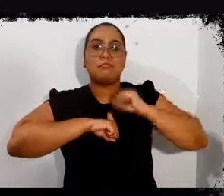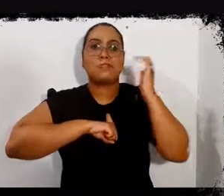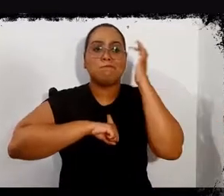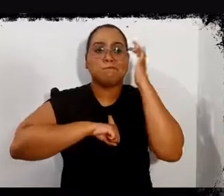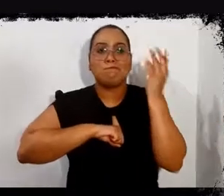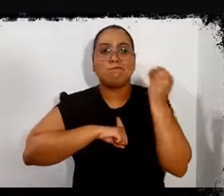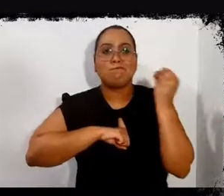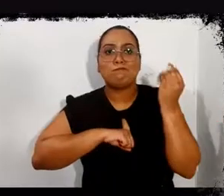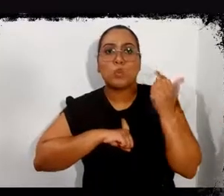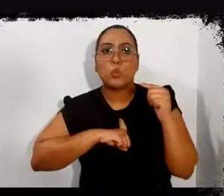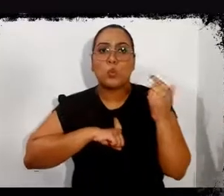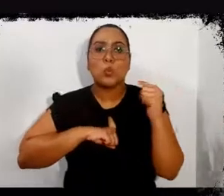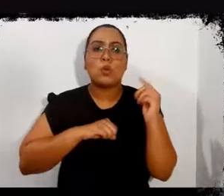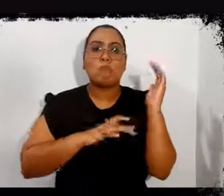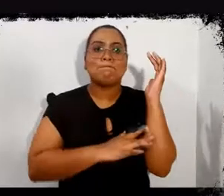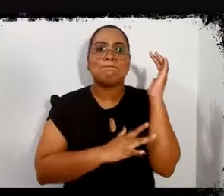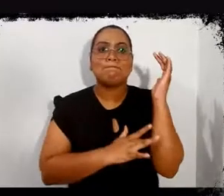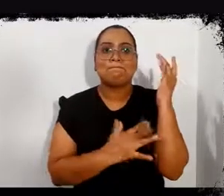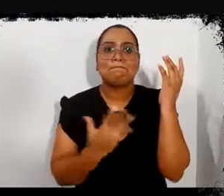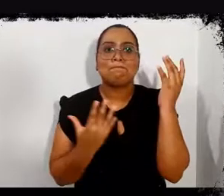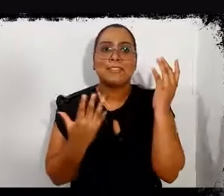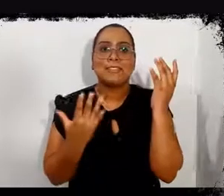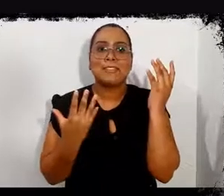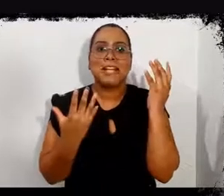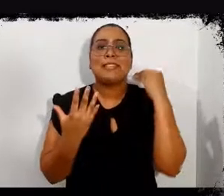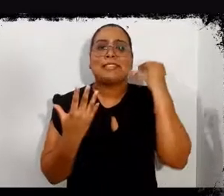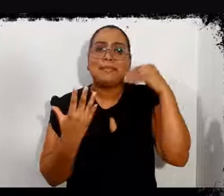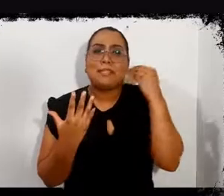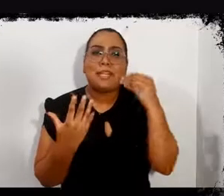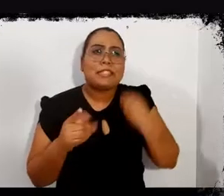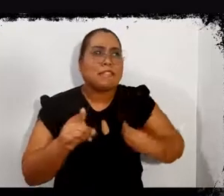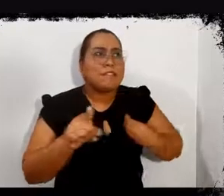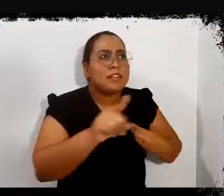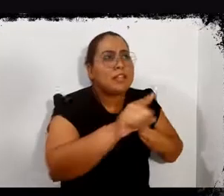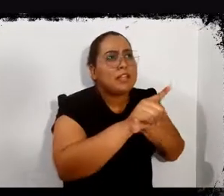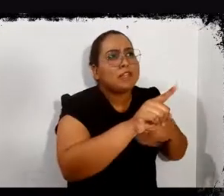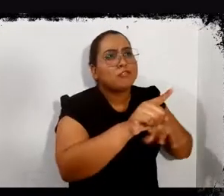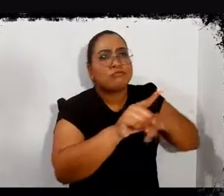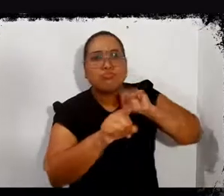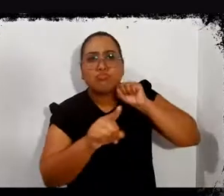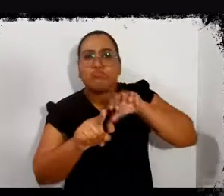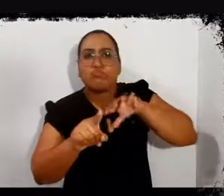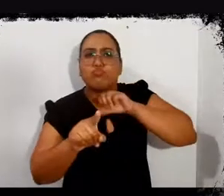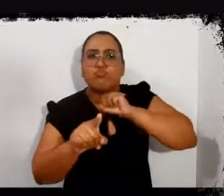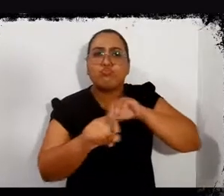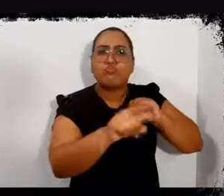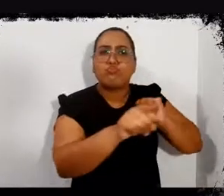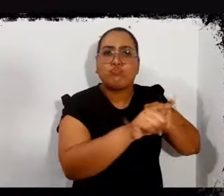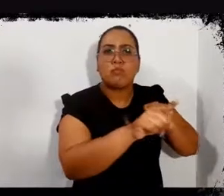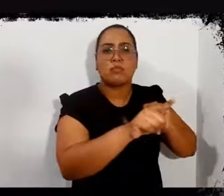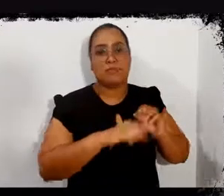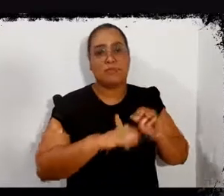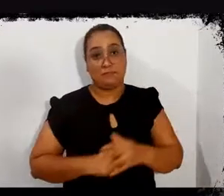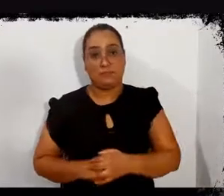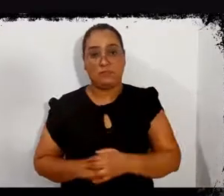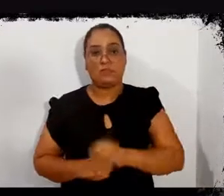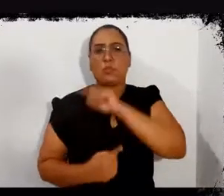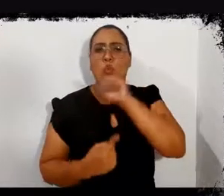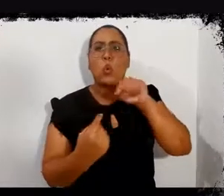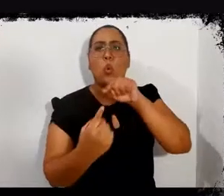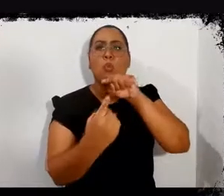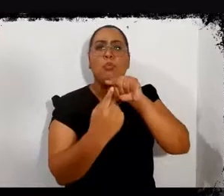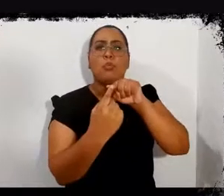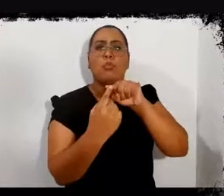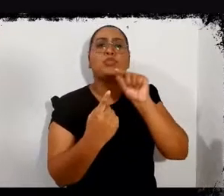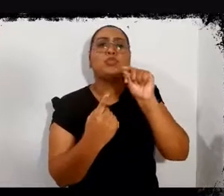a realização das potencialidades inatas da psique e a autorrealização